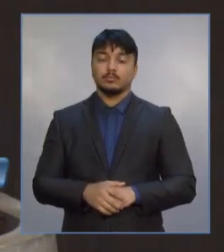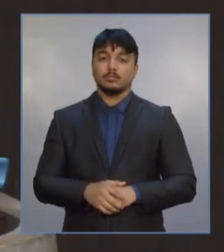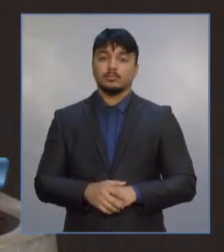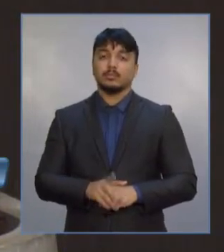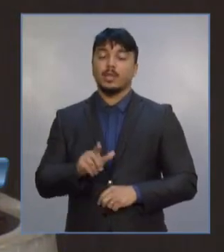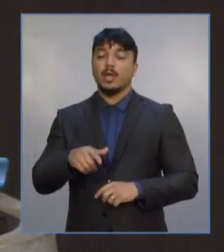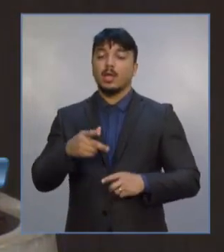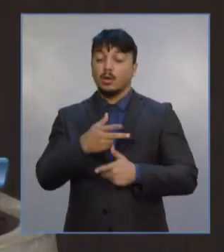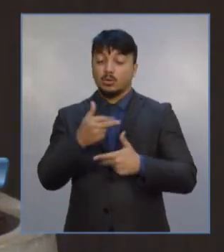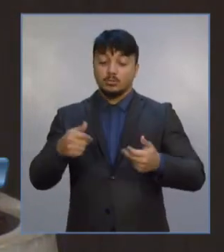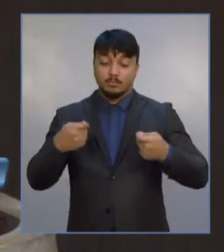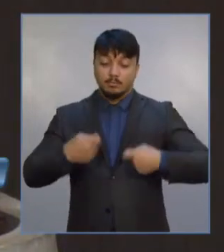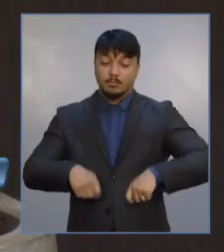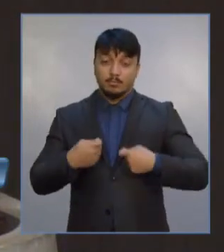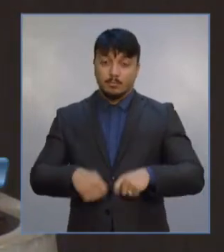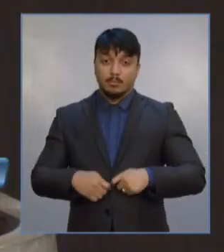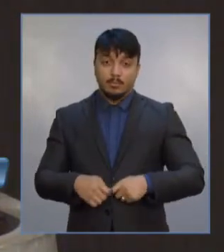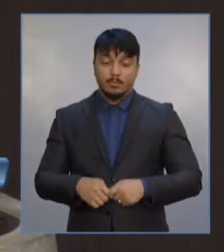da necessidade